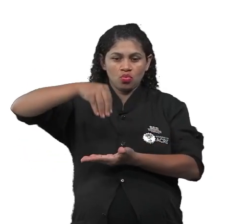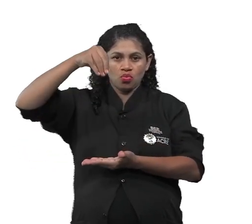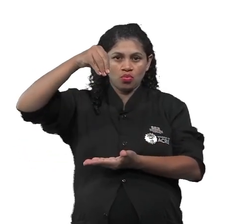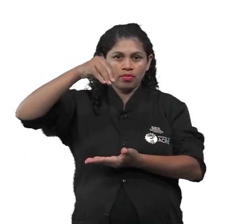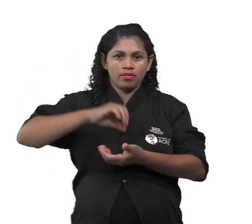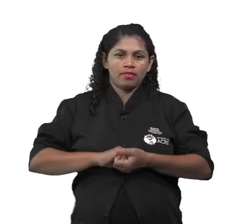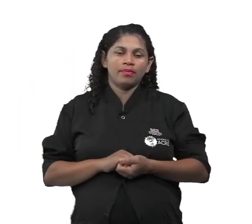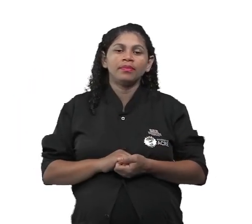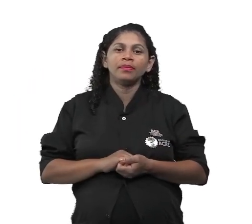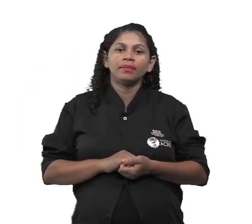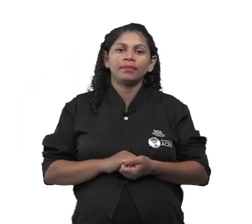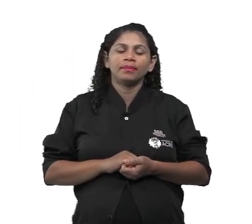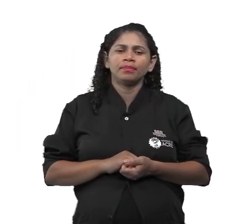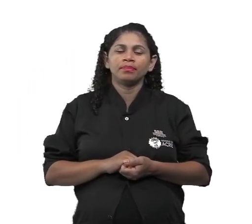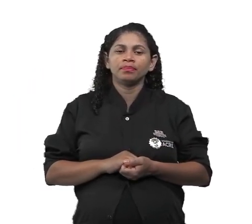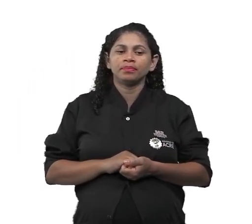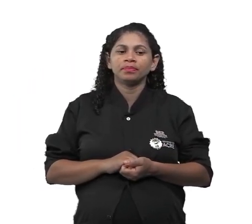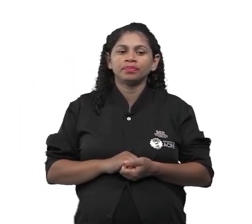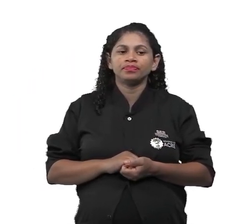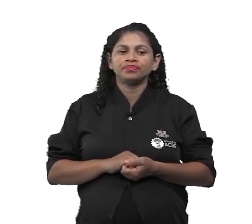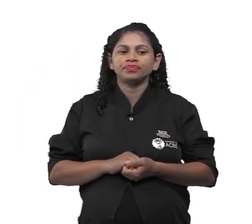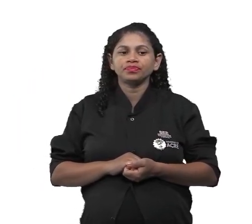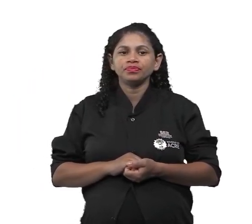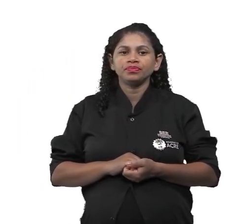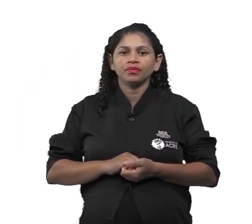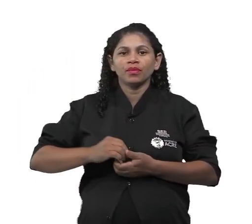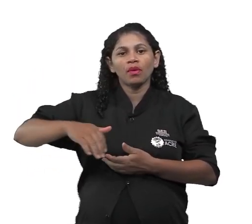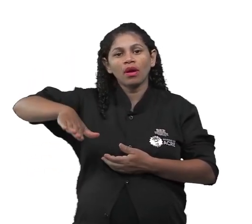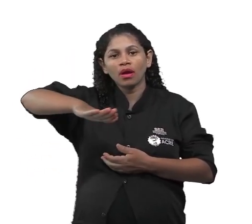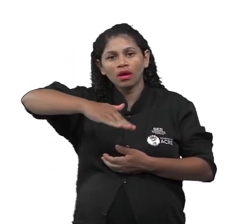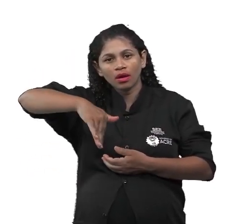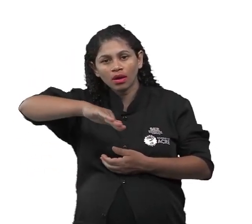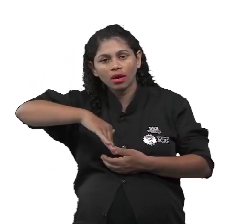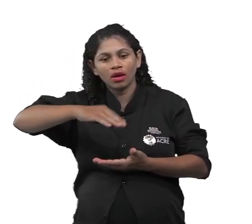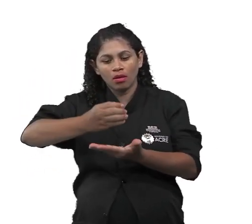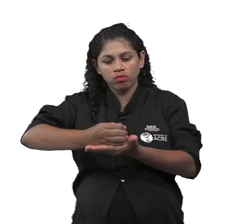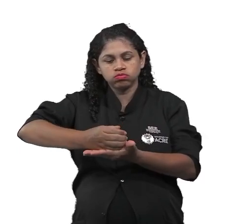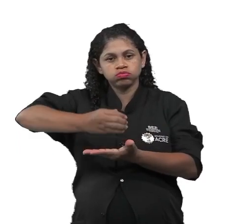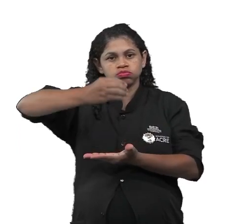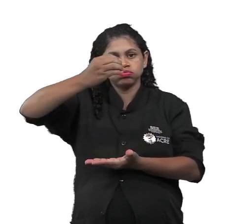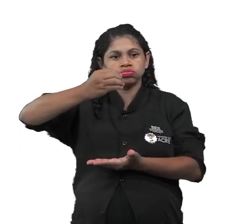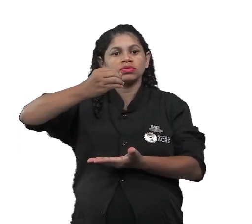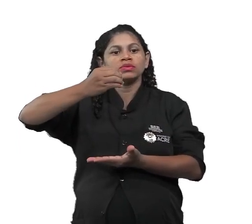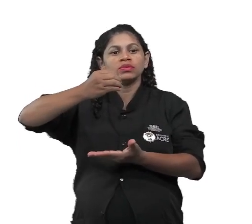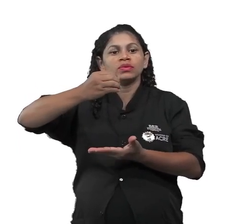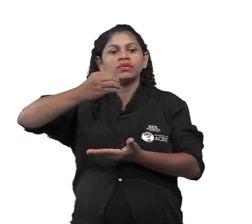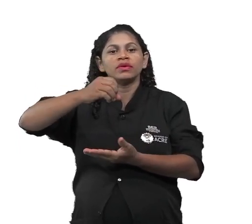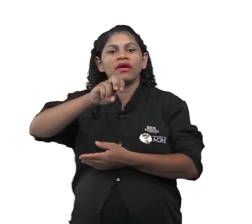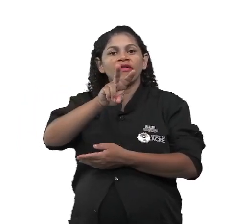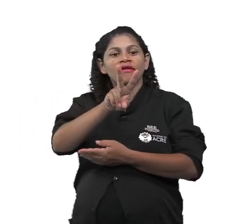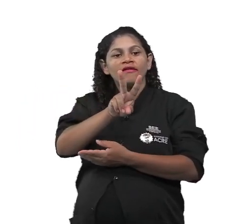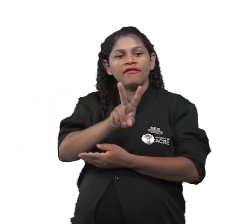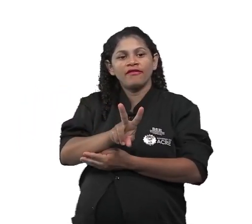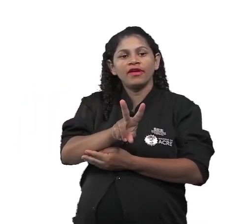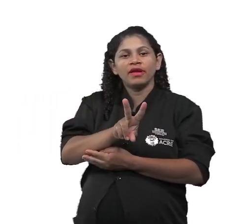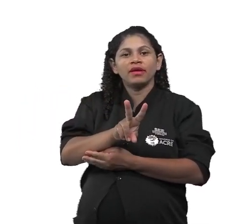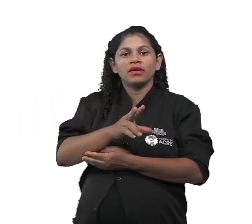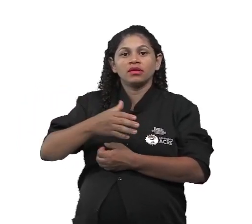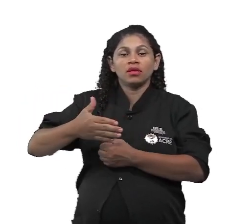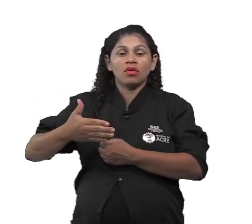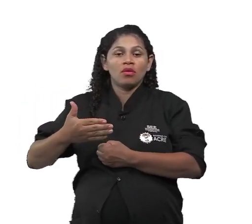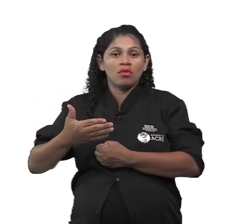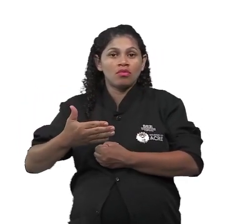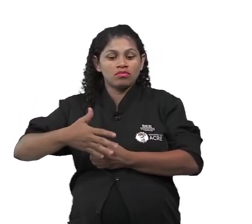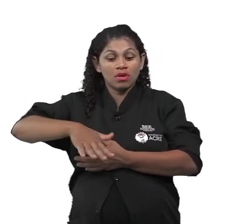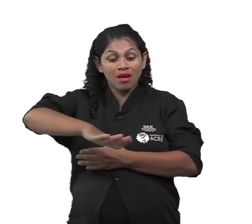Não sei se você lembra, mas o volume de um cilindro é dado por base, área da base vezes